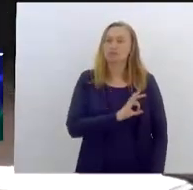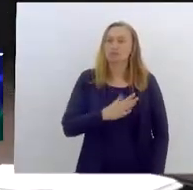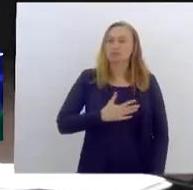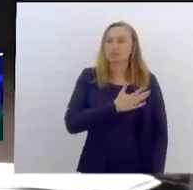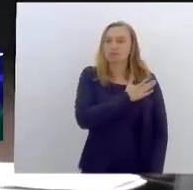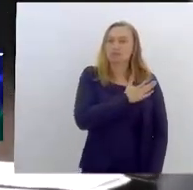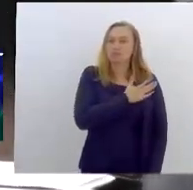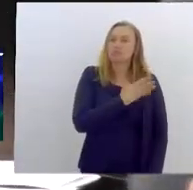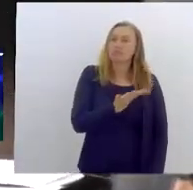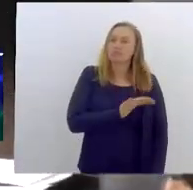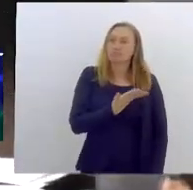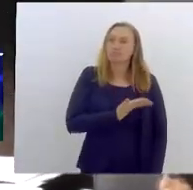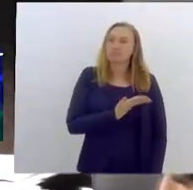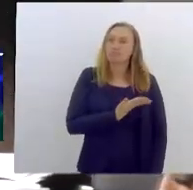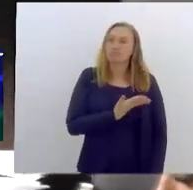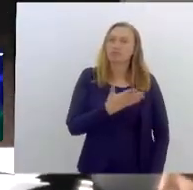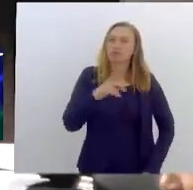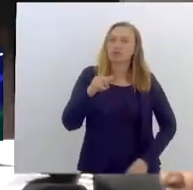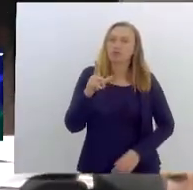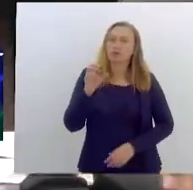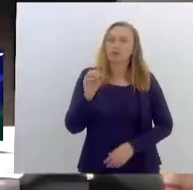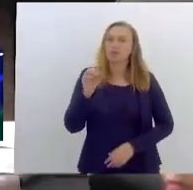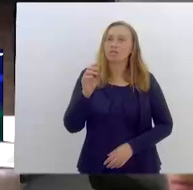nosso querido amigo Logelo,